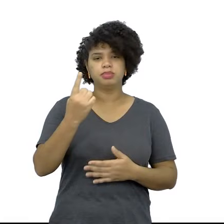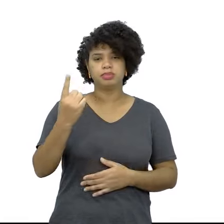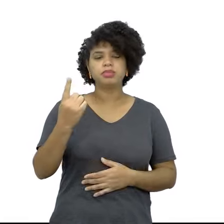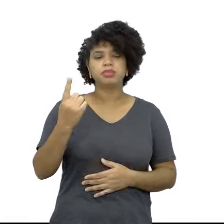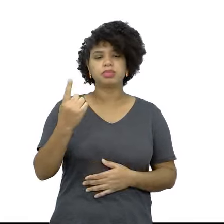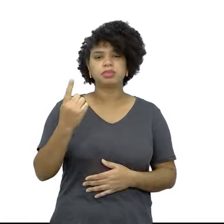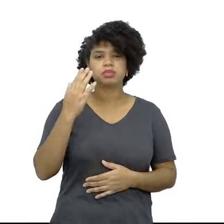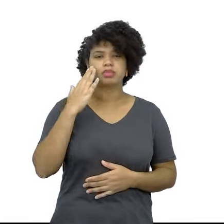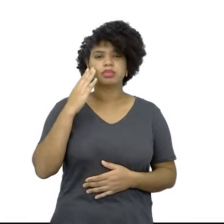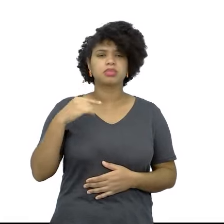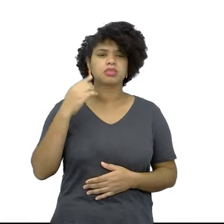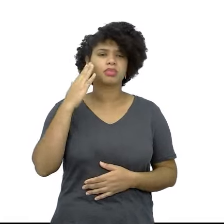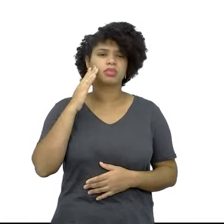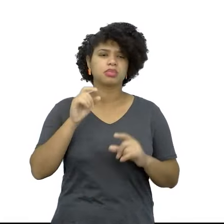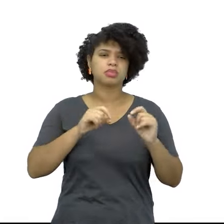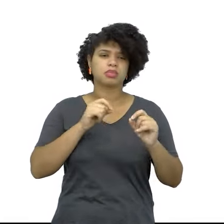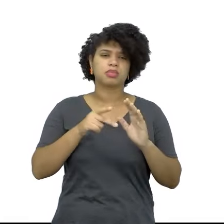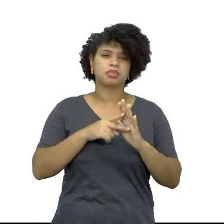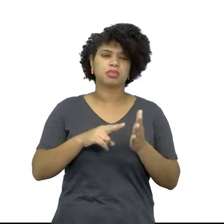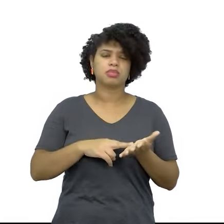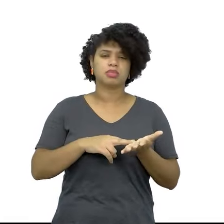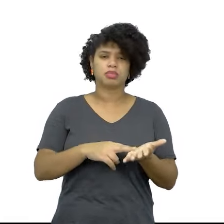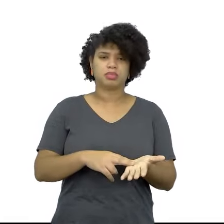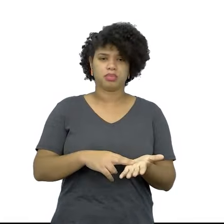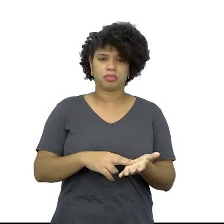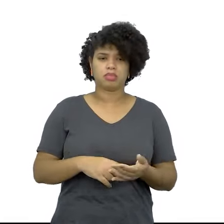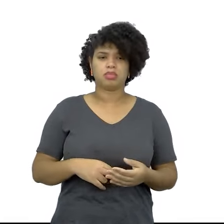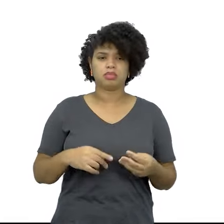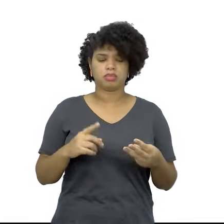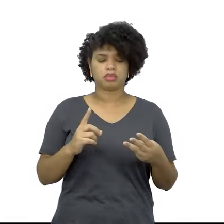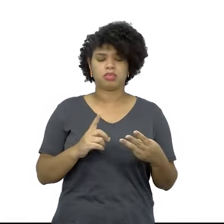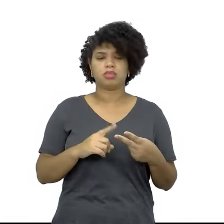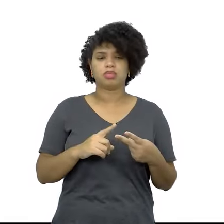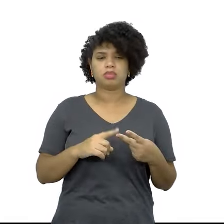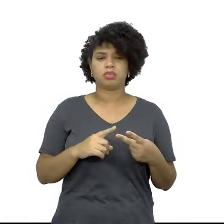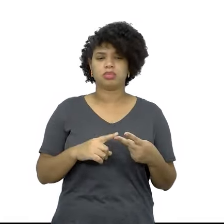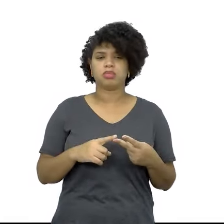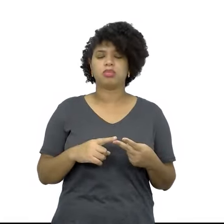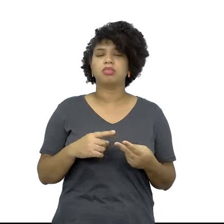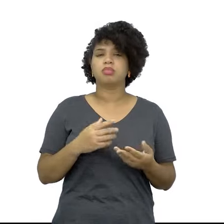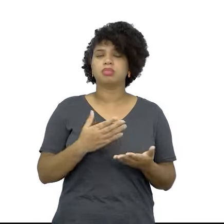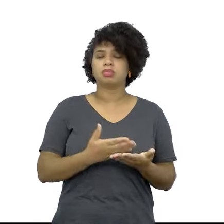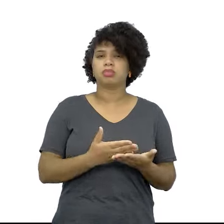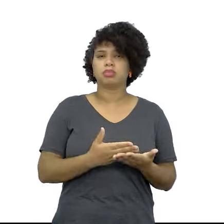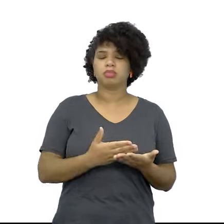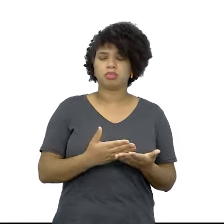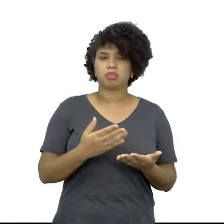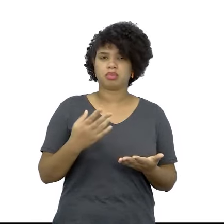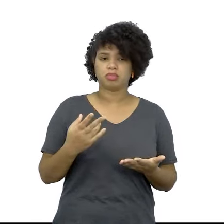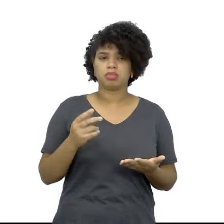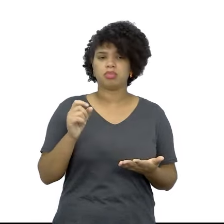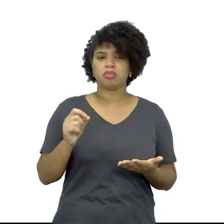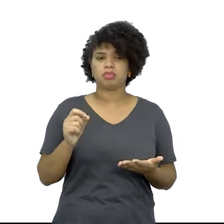o que sabemos sobre as cartas. E a aula 2, o tempo passa, as cartas